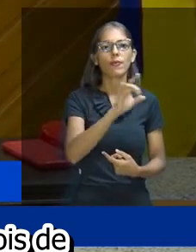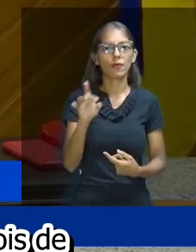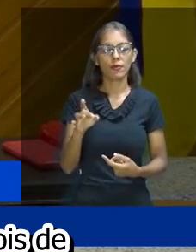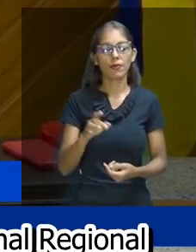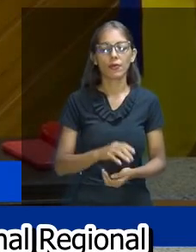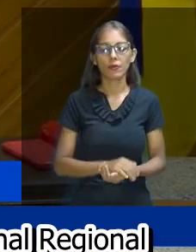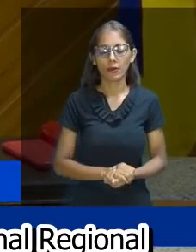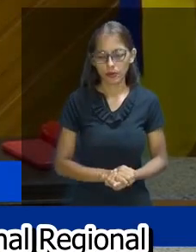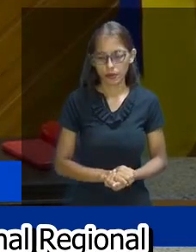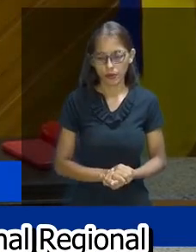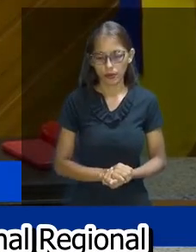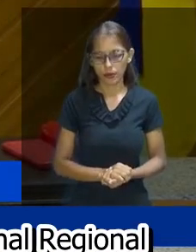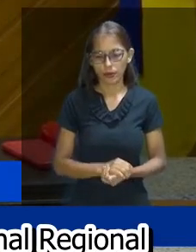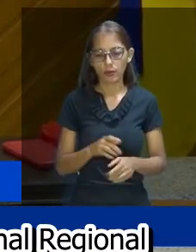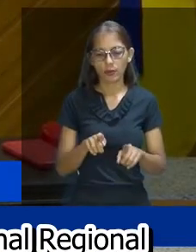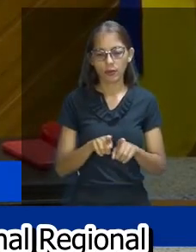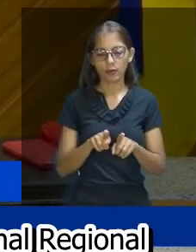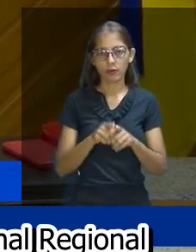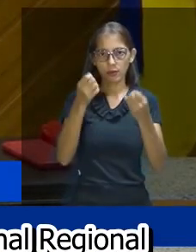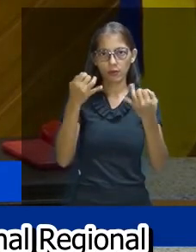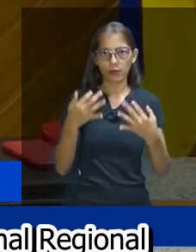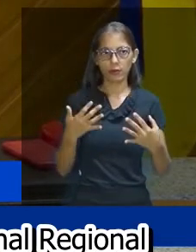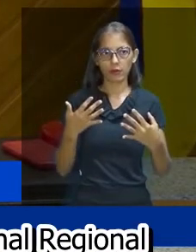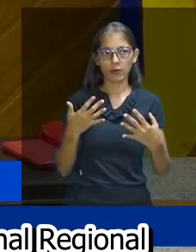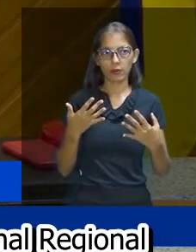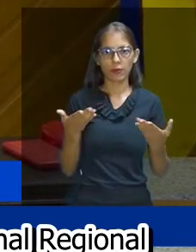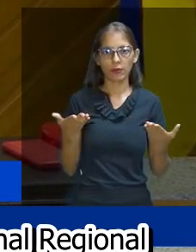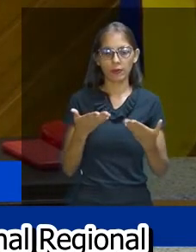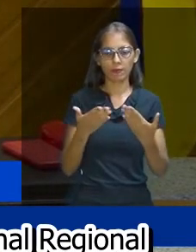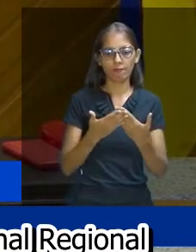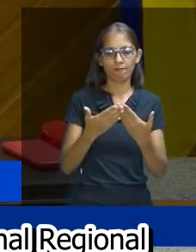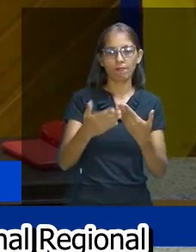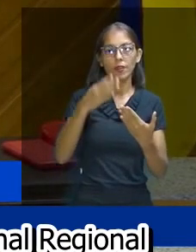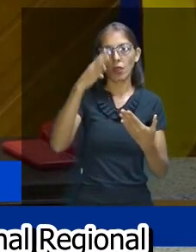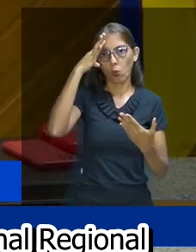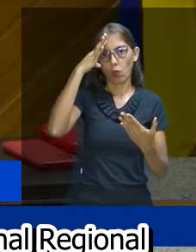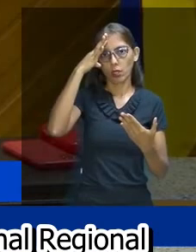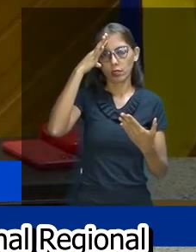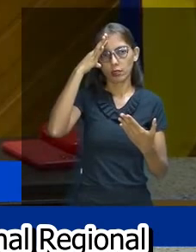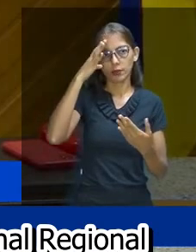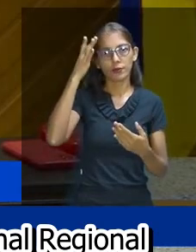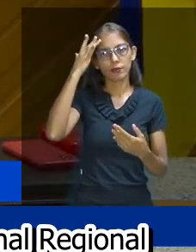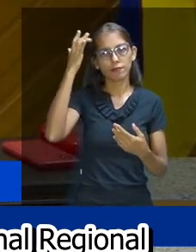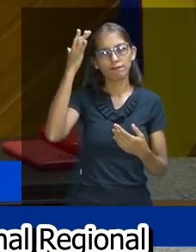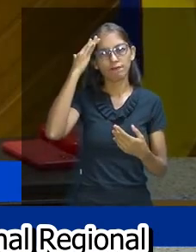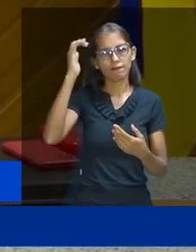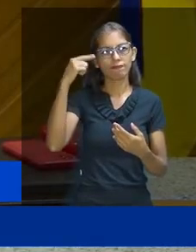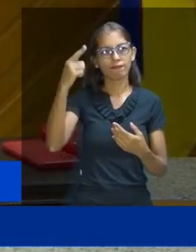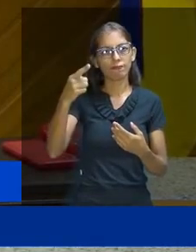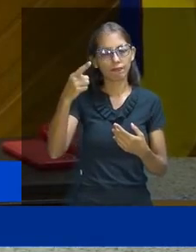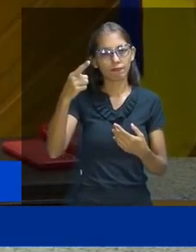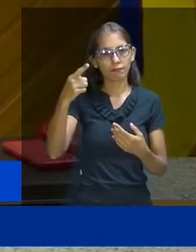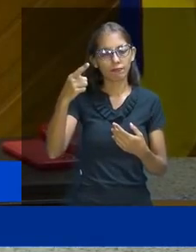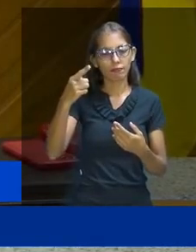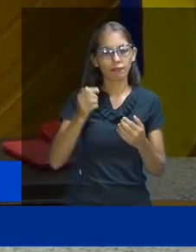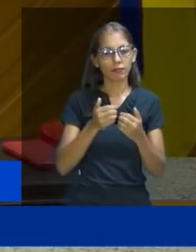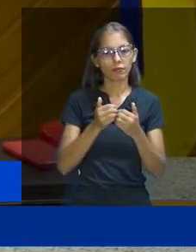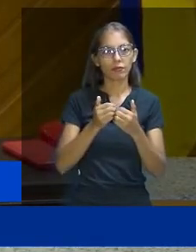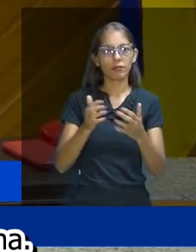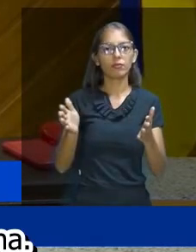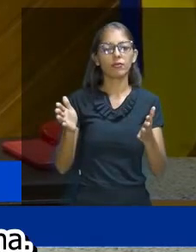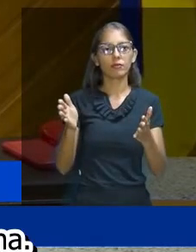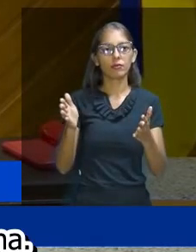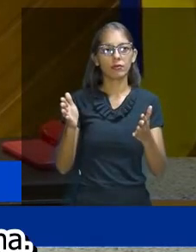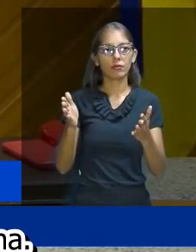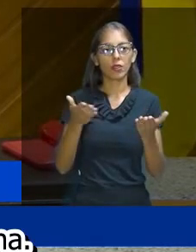agora, depois de amanhã, nós estaremos abrindo aula magna do Tribunal Regional Eleitoral do Pará.